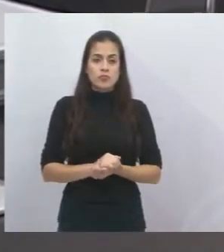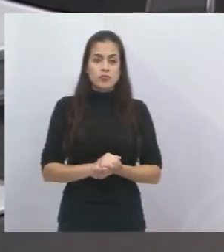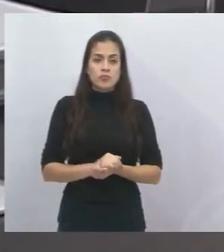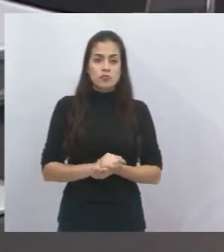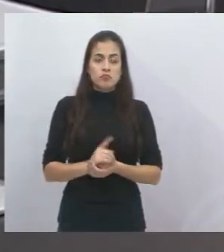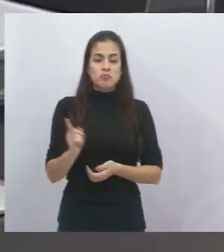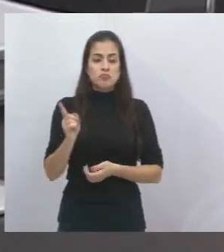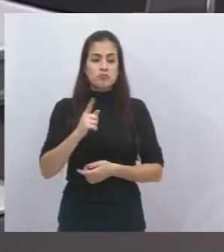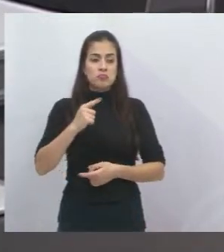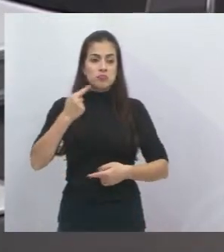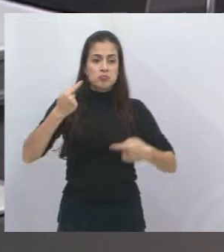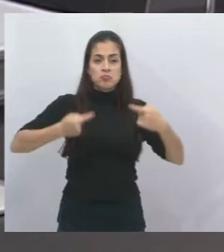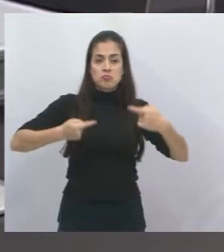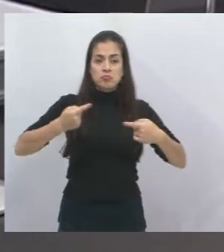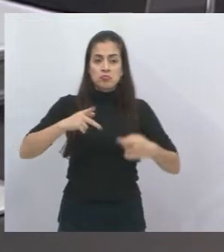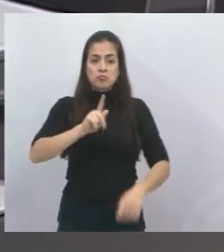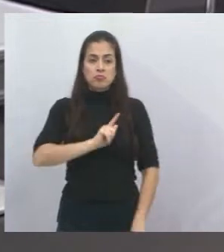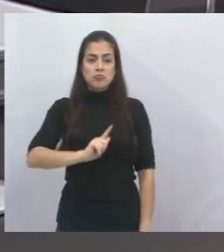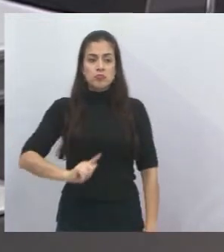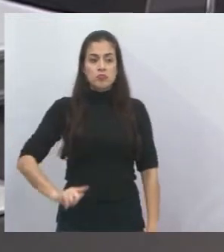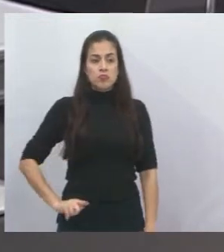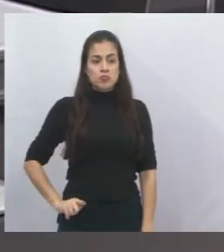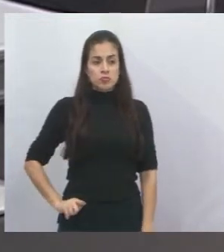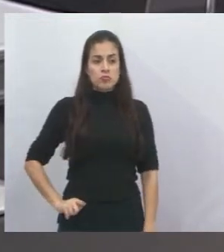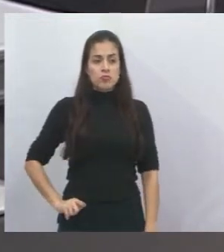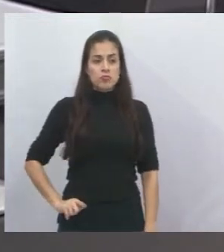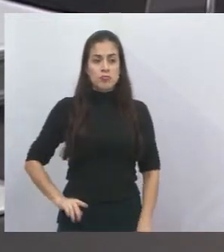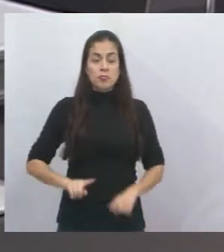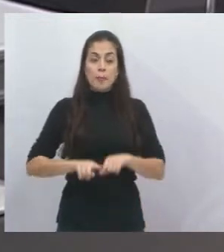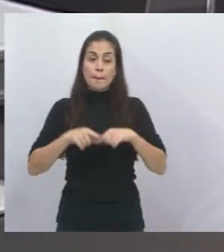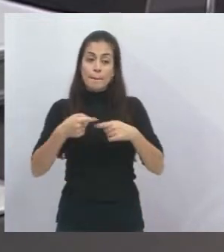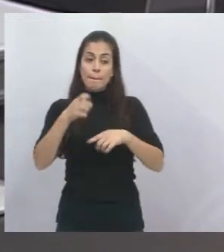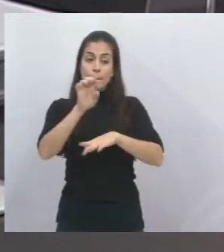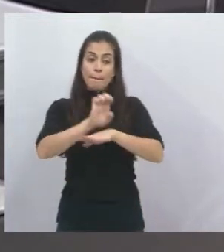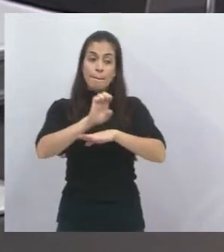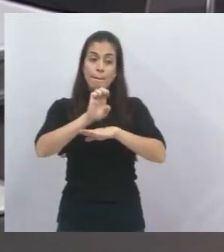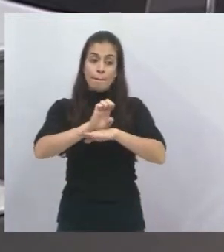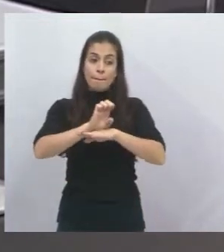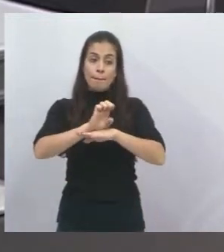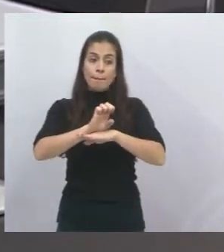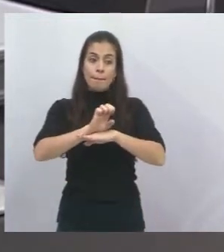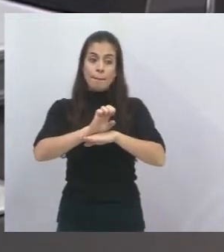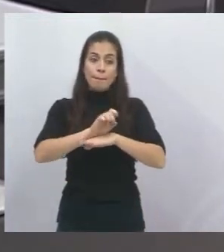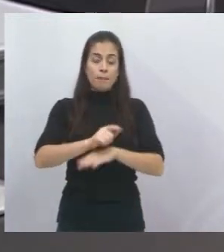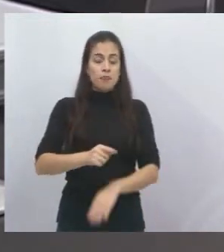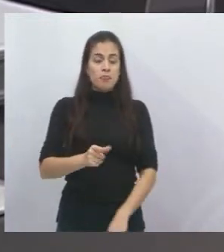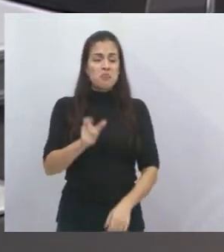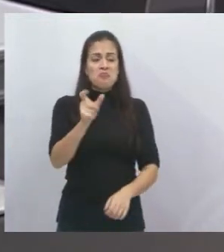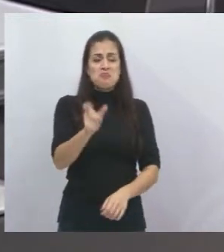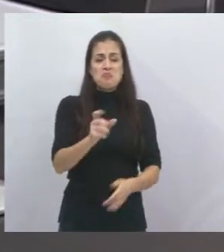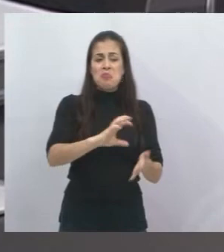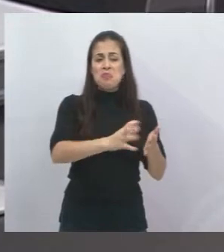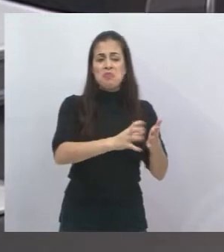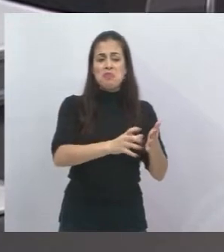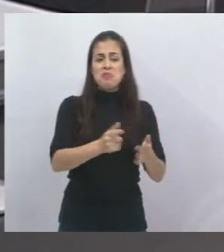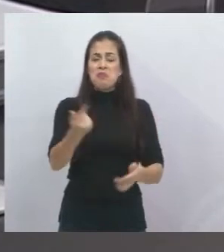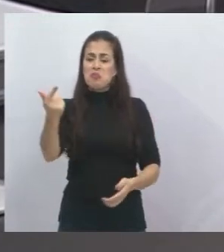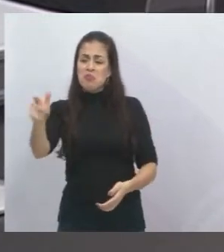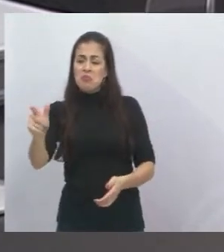de governo, mas é matéria de Estado, e que essa solução não interessa a este ou aquele grupo político, mas a